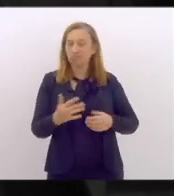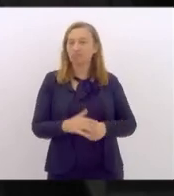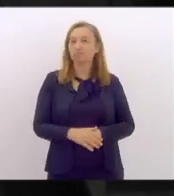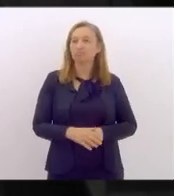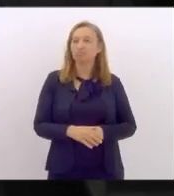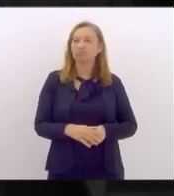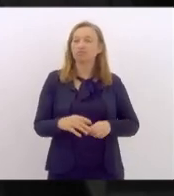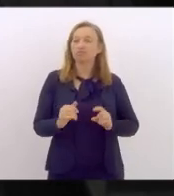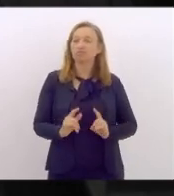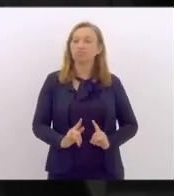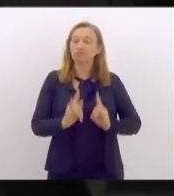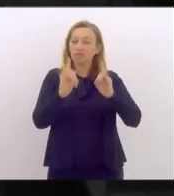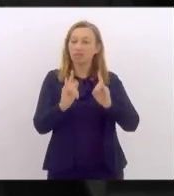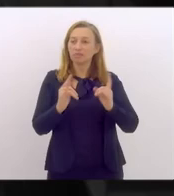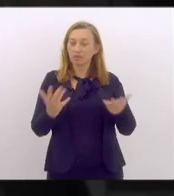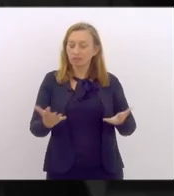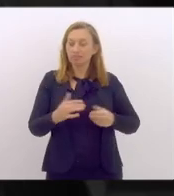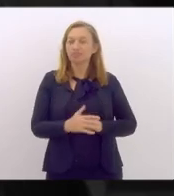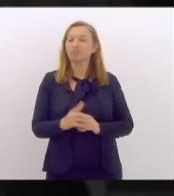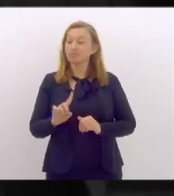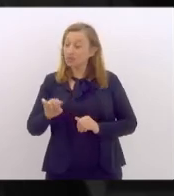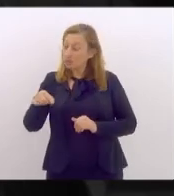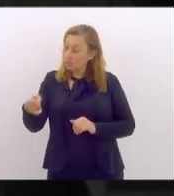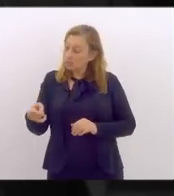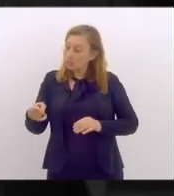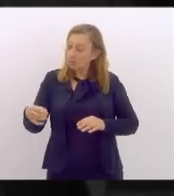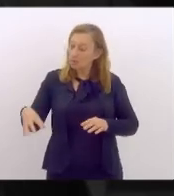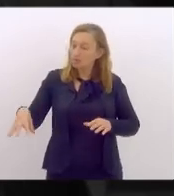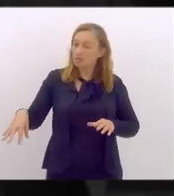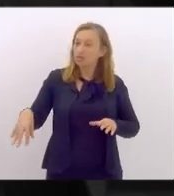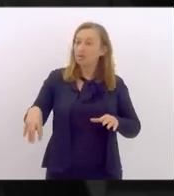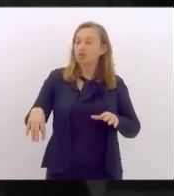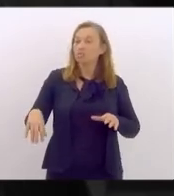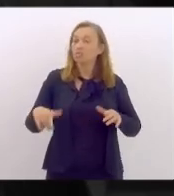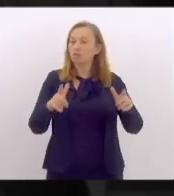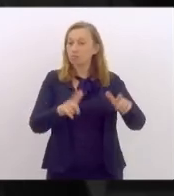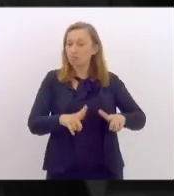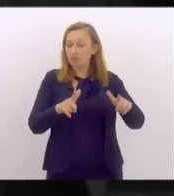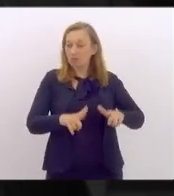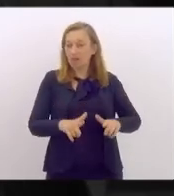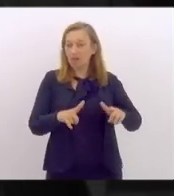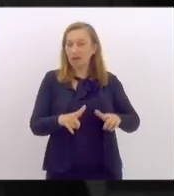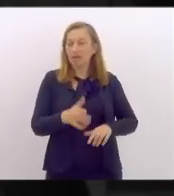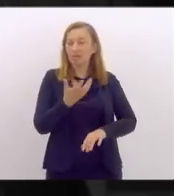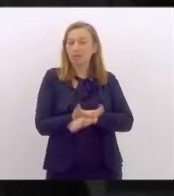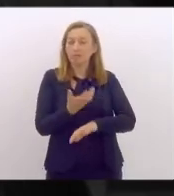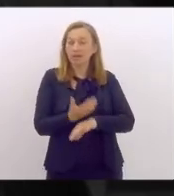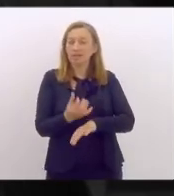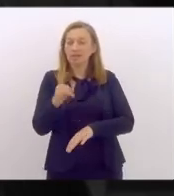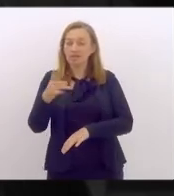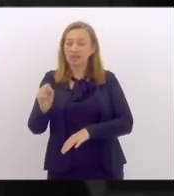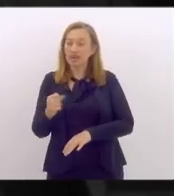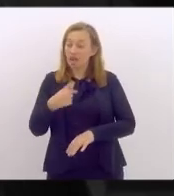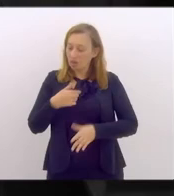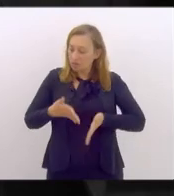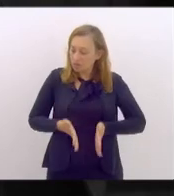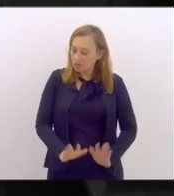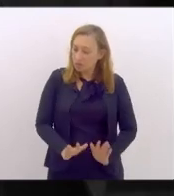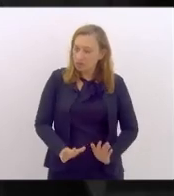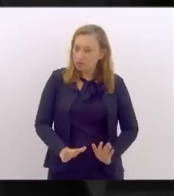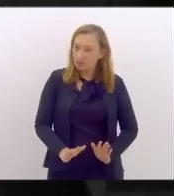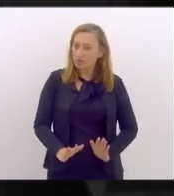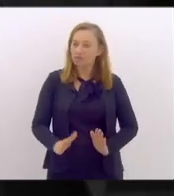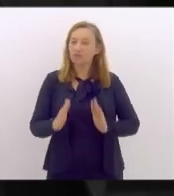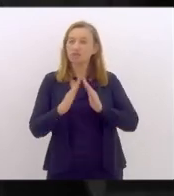de um apartamento dentro da Abolição depois migraram para uma vila popular na Praça Seca em Jacarepaguá onde eu nasci fui escolarizado